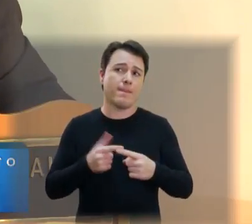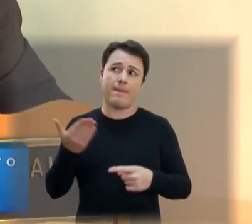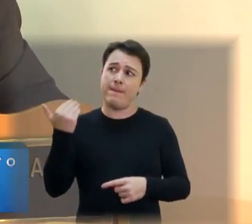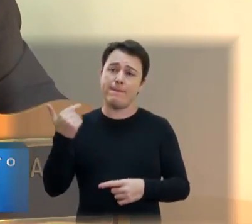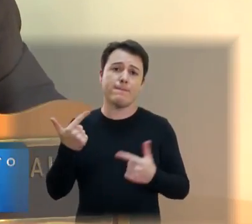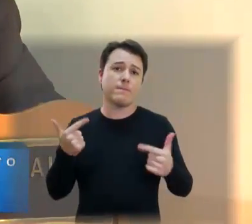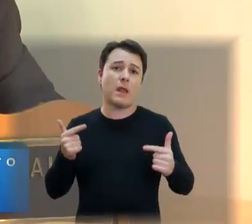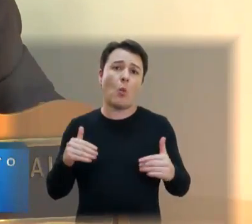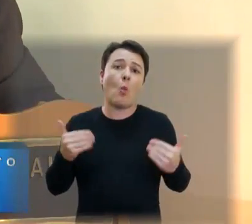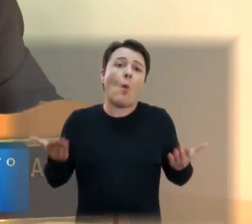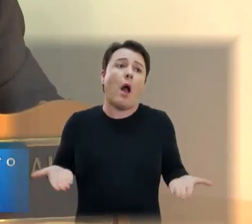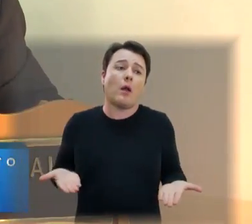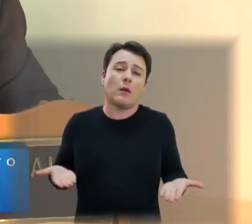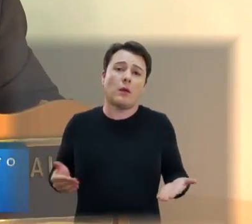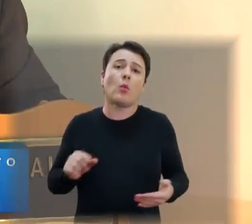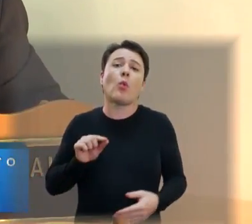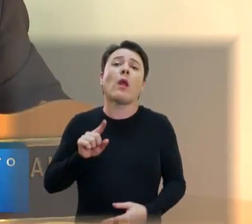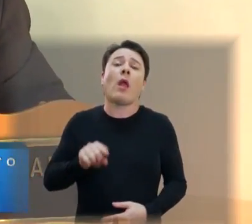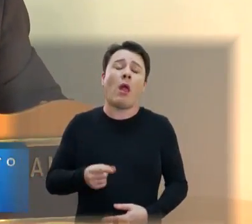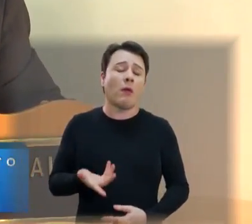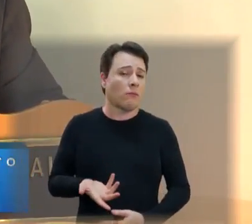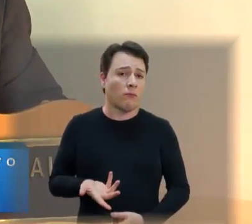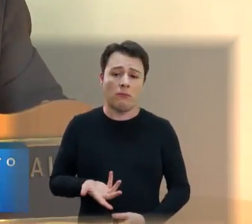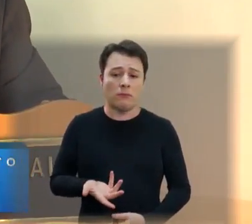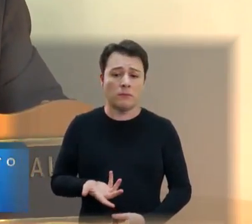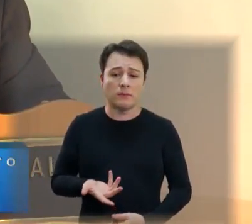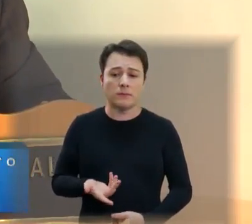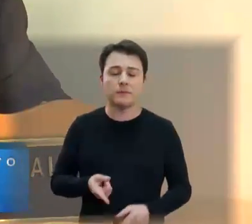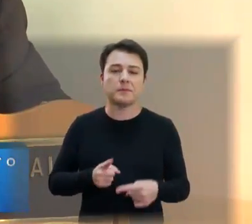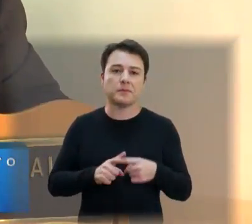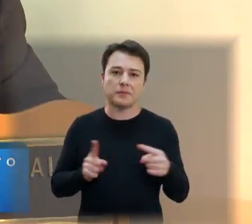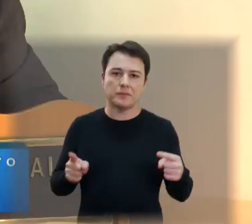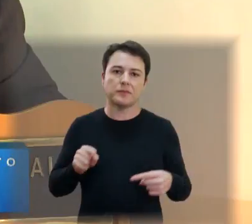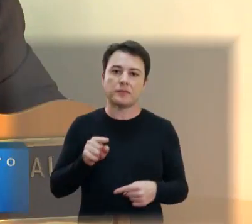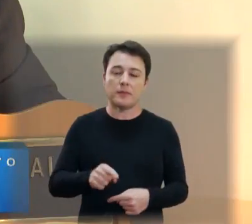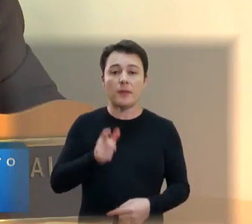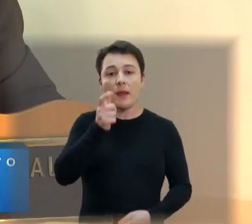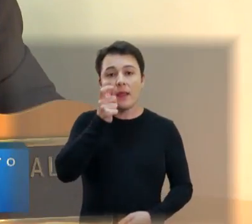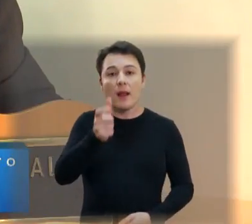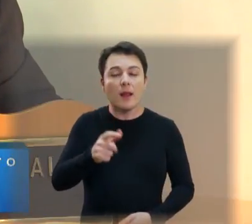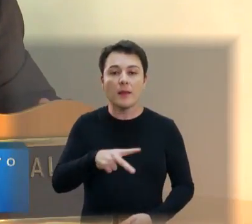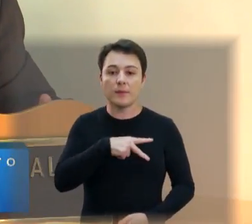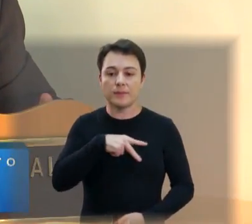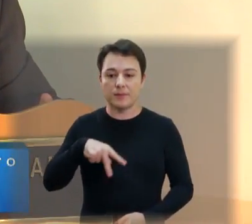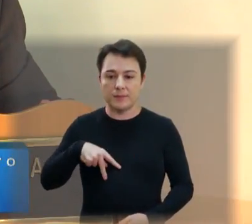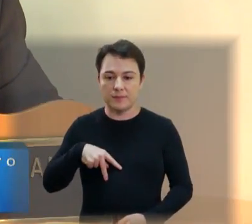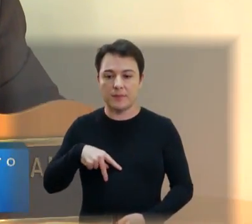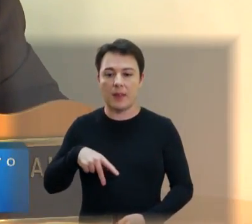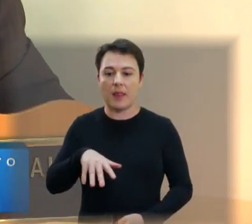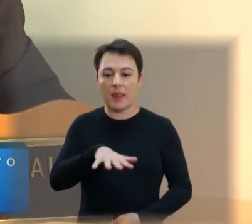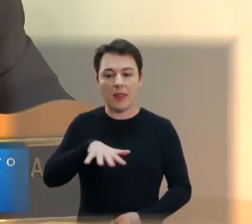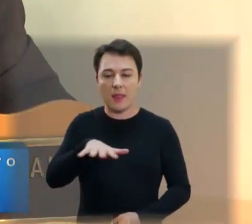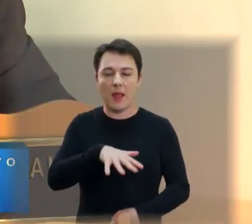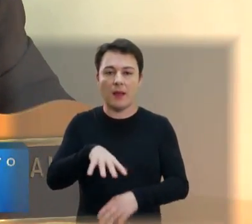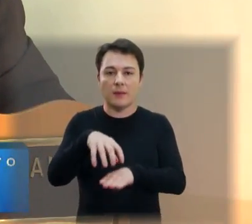definição, né, do que seria esse interesse público na parte dos transportes.